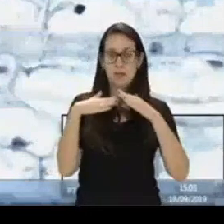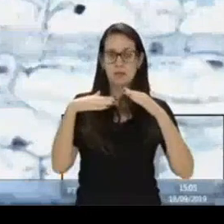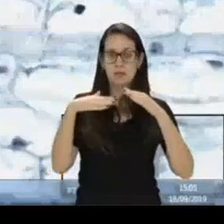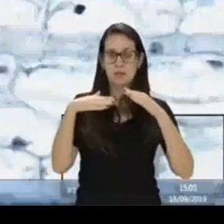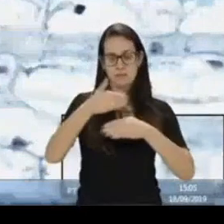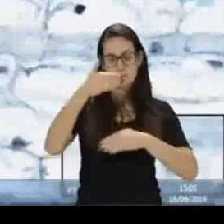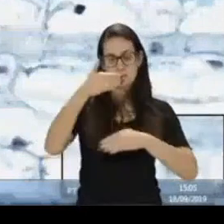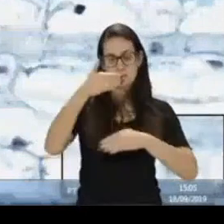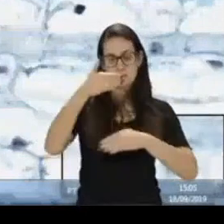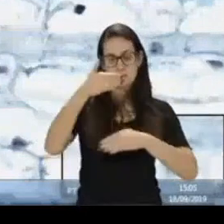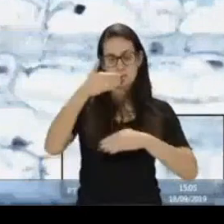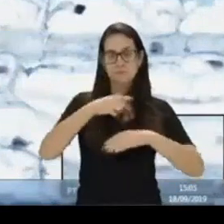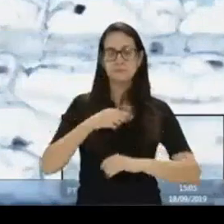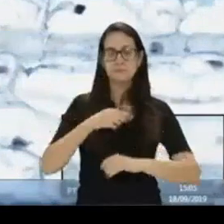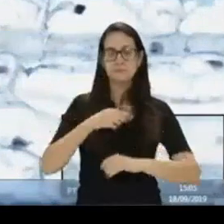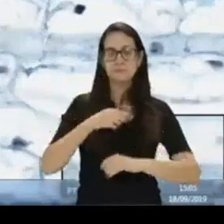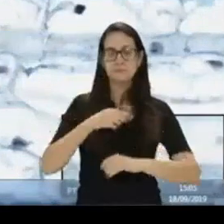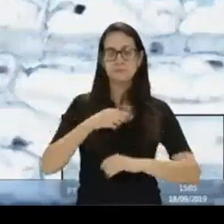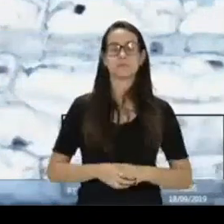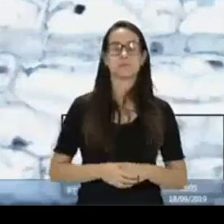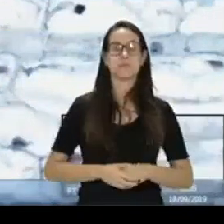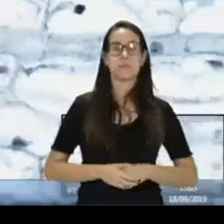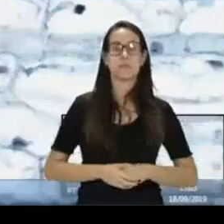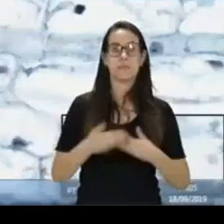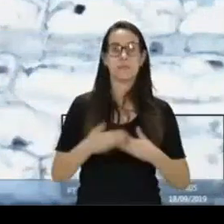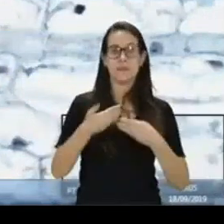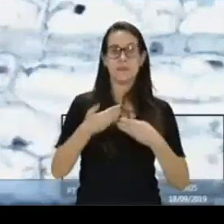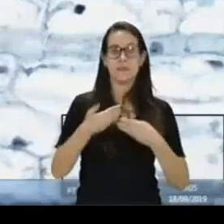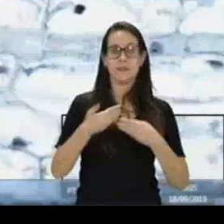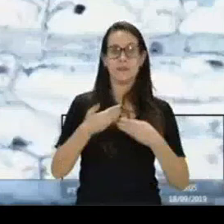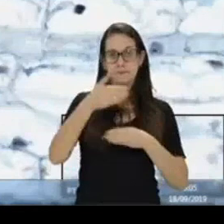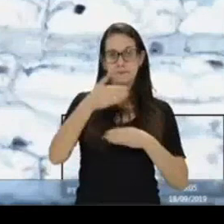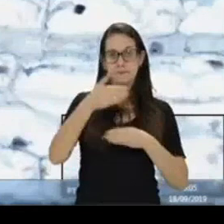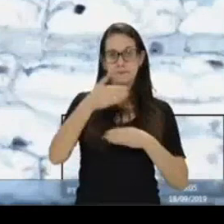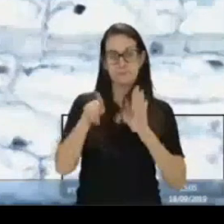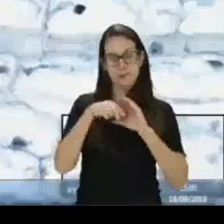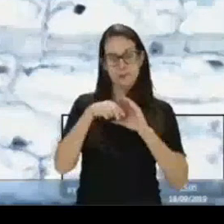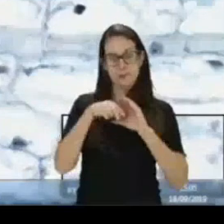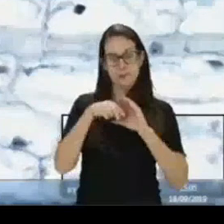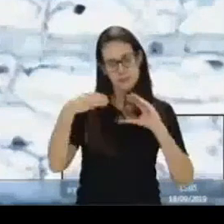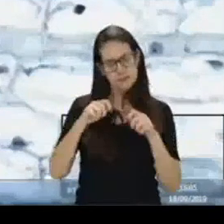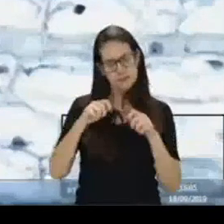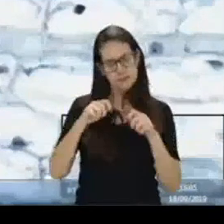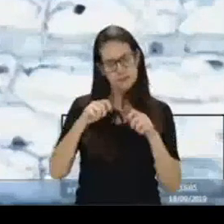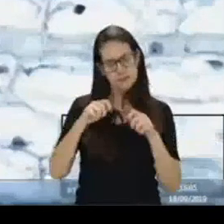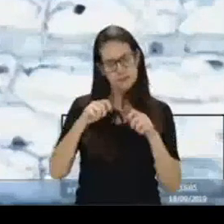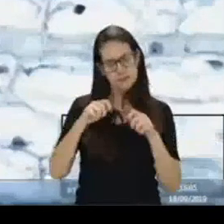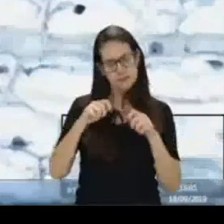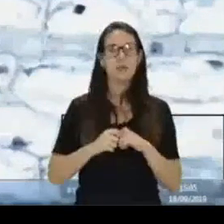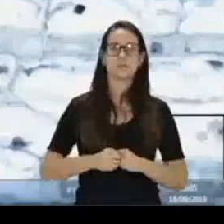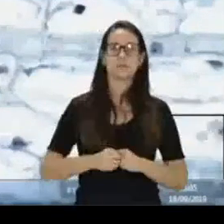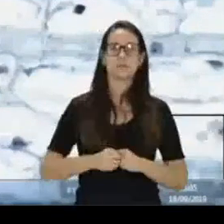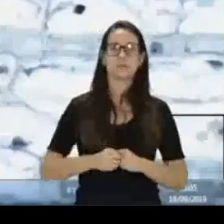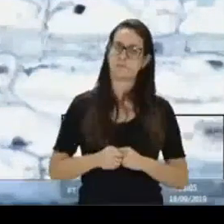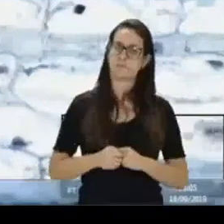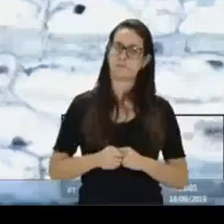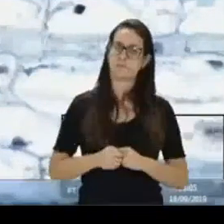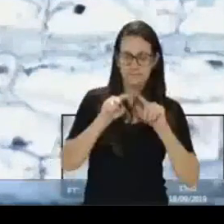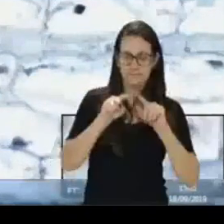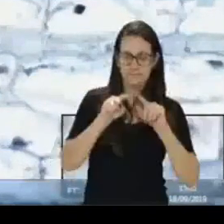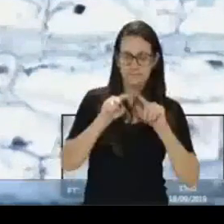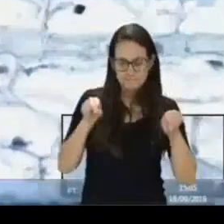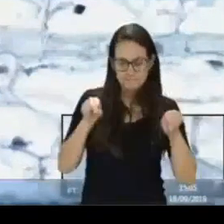delimitação de parede celular, e como eu tenho essa delimitação de parede celular, eu consigo fazer a inferência que eu tenho